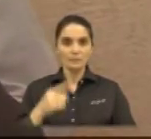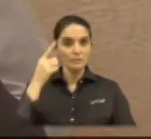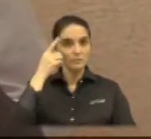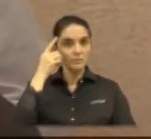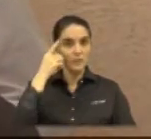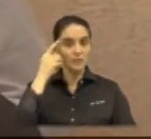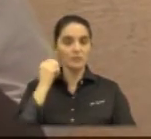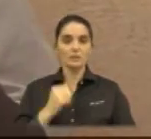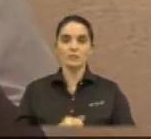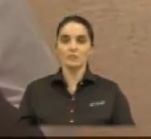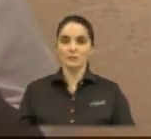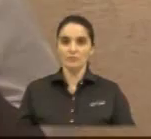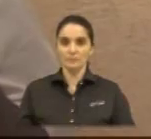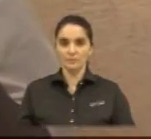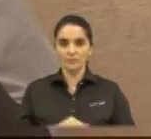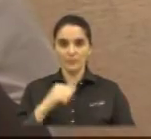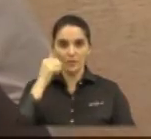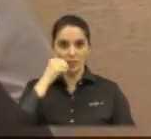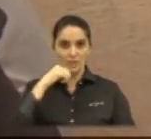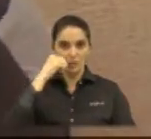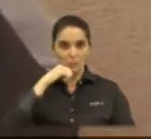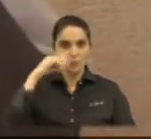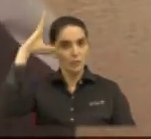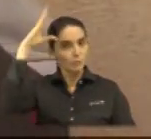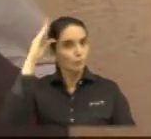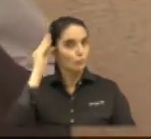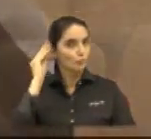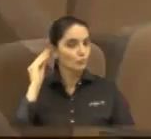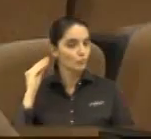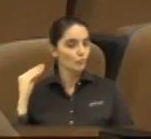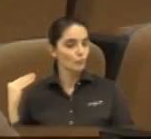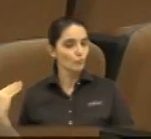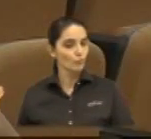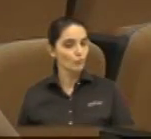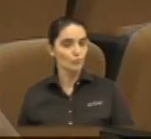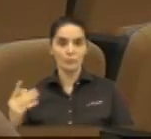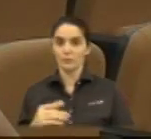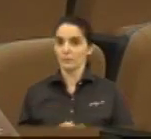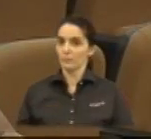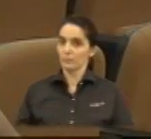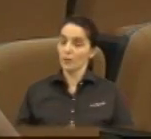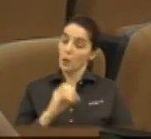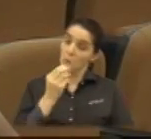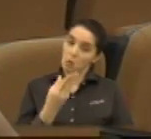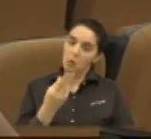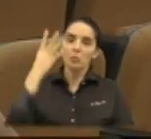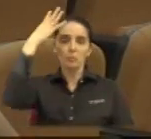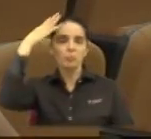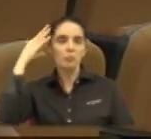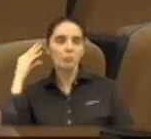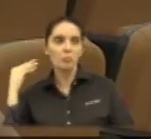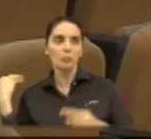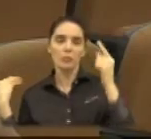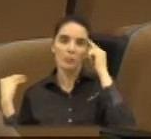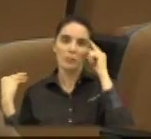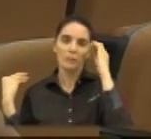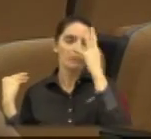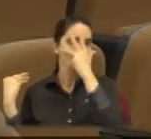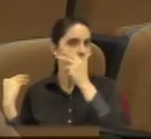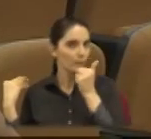deixa muitas vezes de alisar o cabelo, ou alisa o cabelo para se sentir bonita, entendeu?